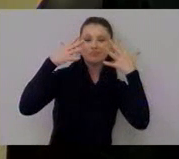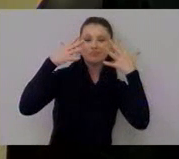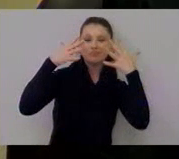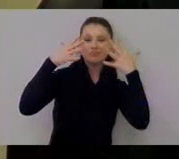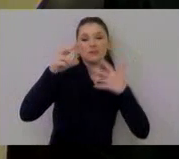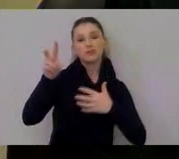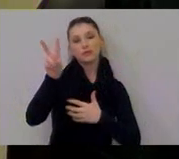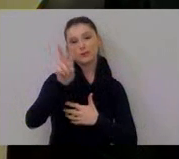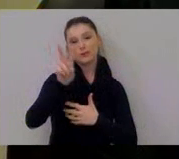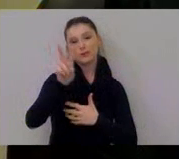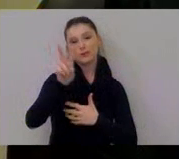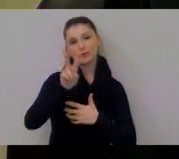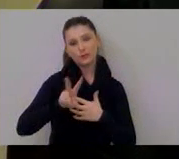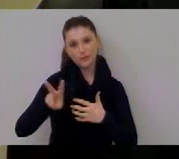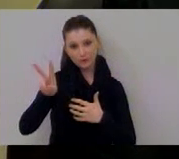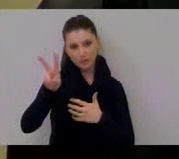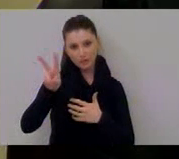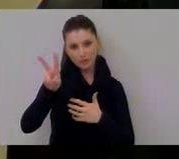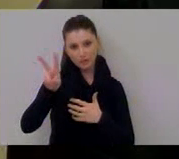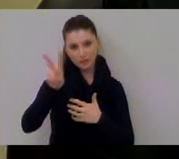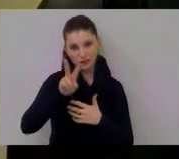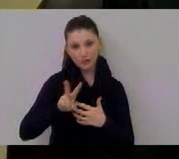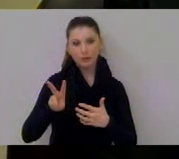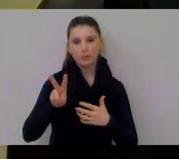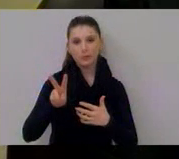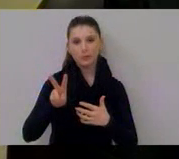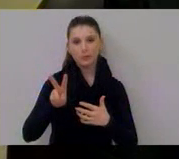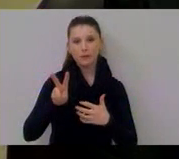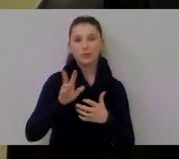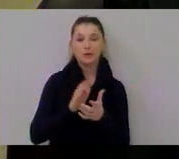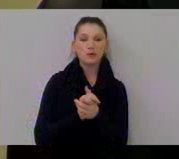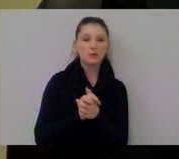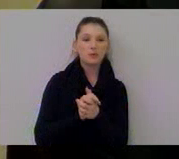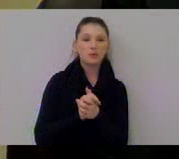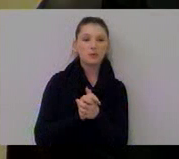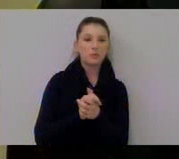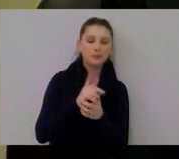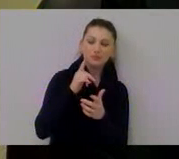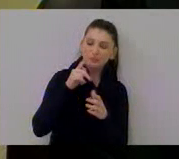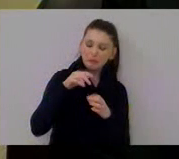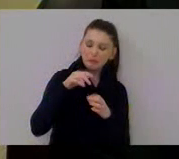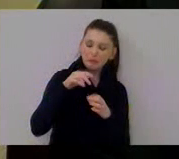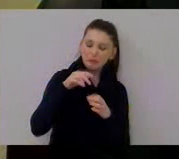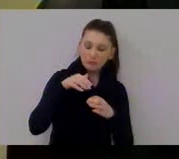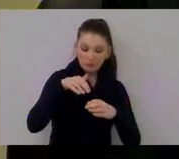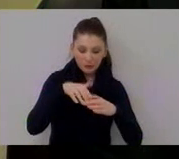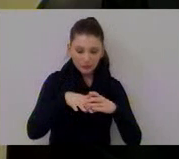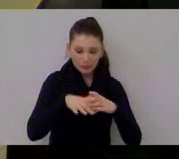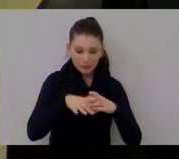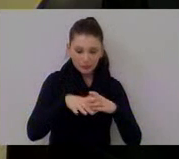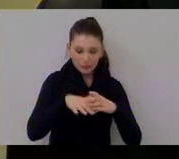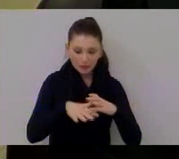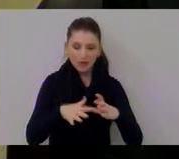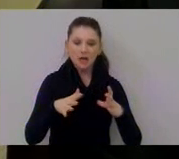Nos valos abertos, nos bueiros entupidos,